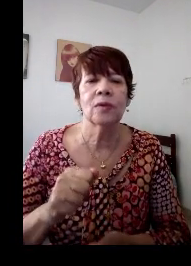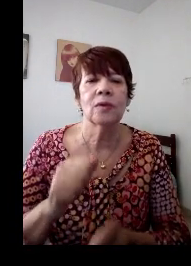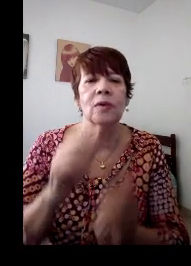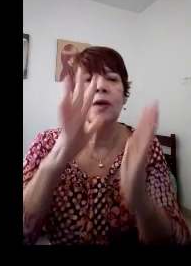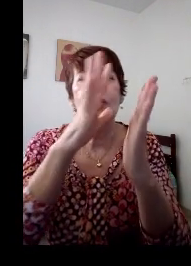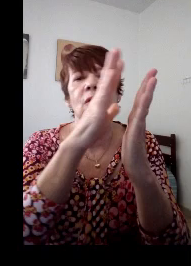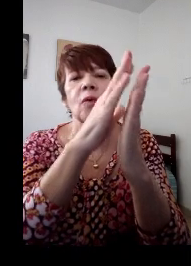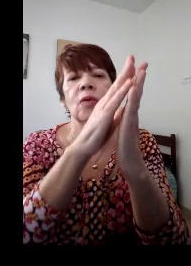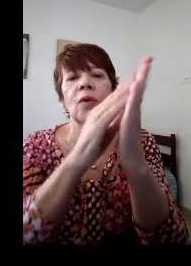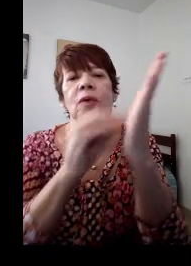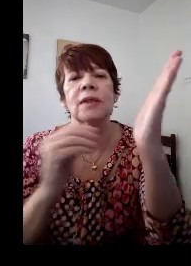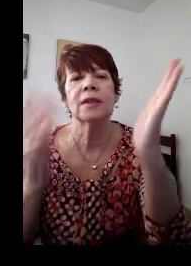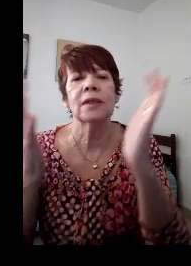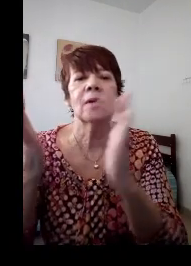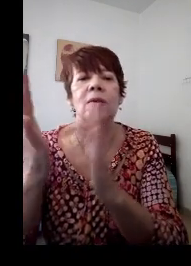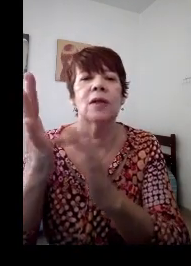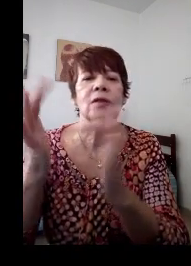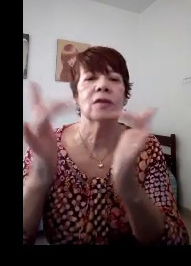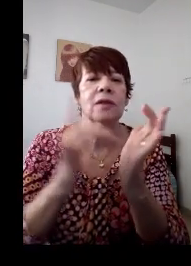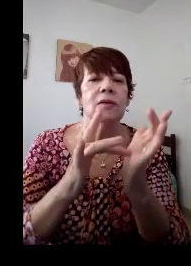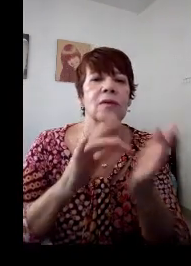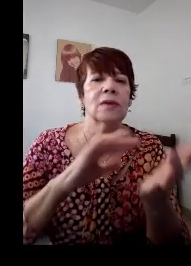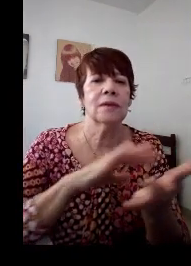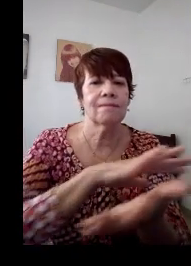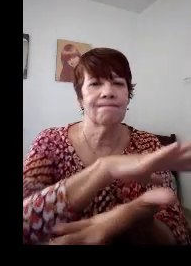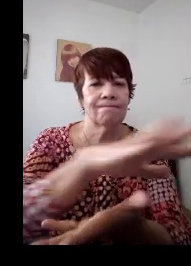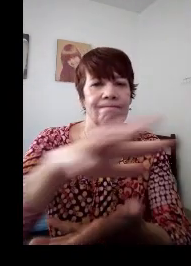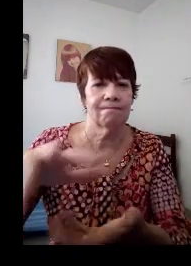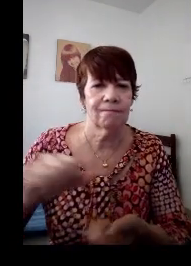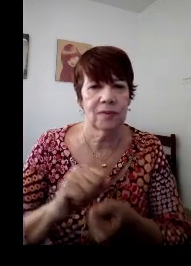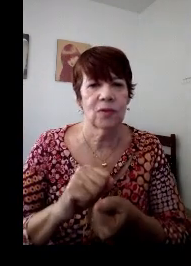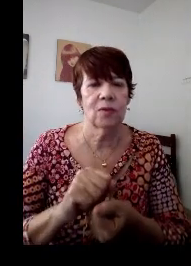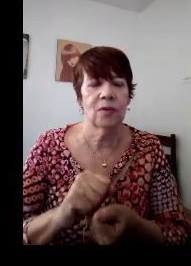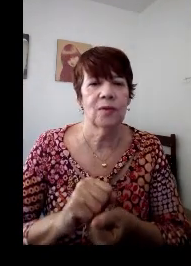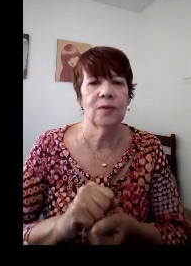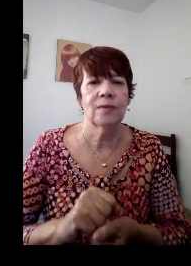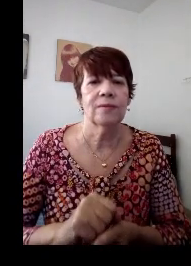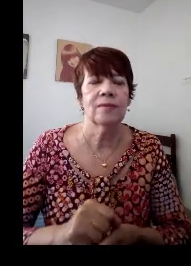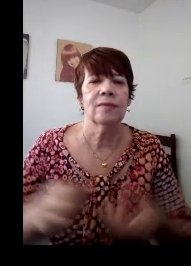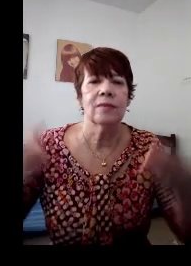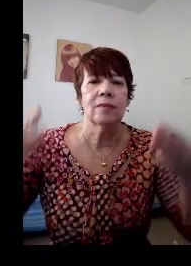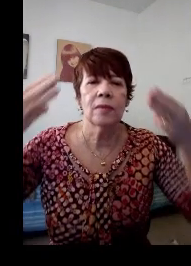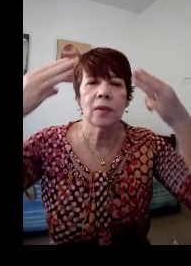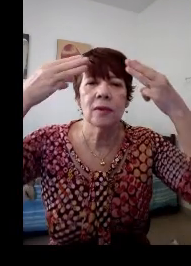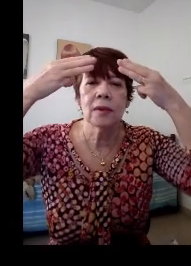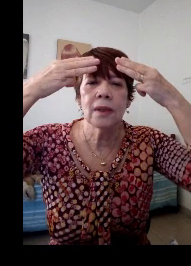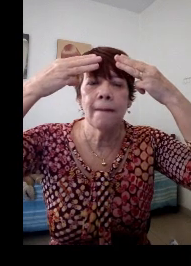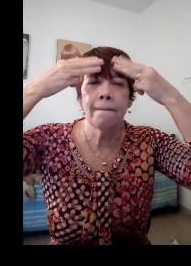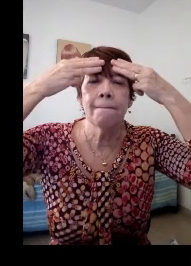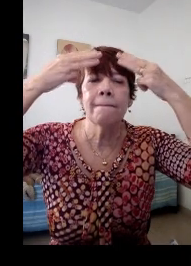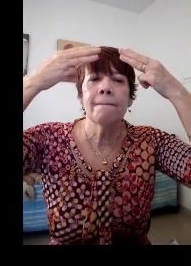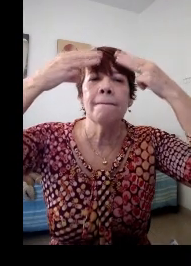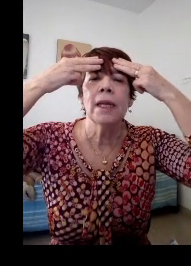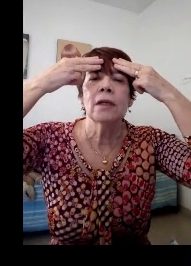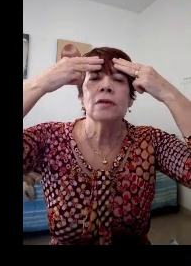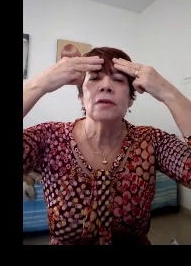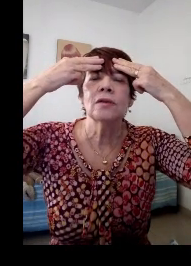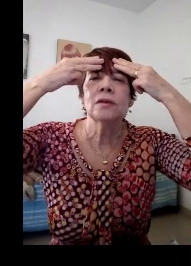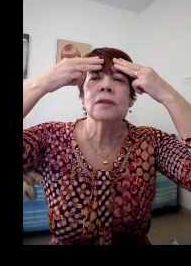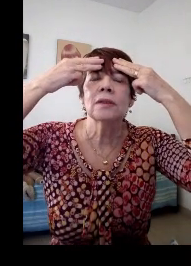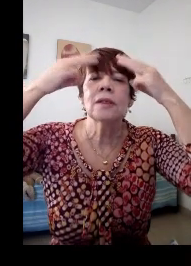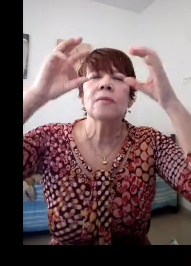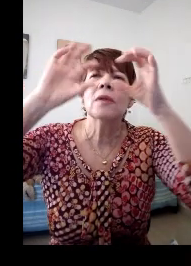Então, a nossa mente, olha só, ela precisa se fixar em Deus e não